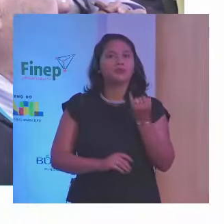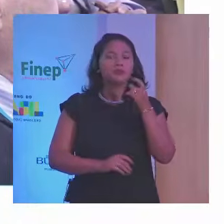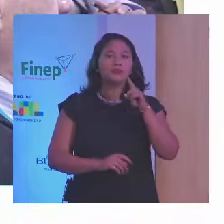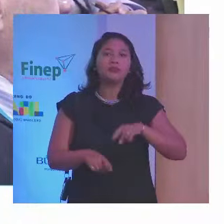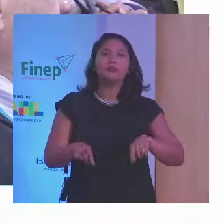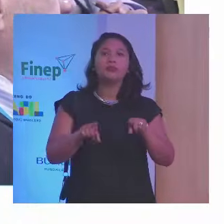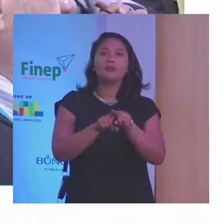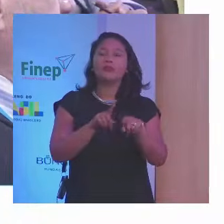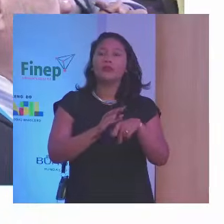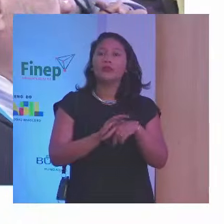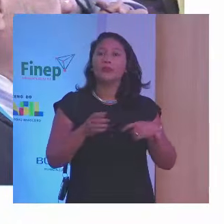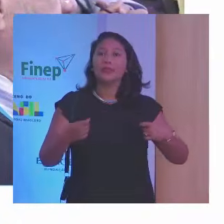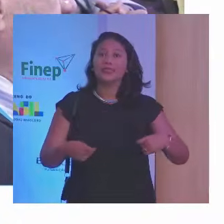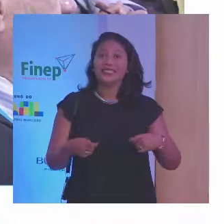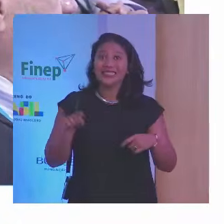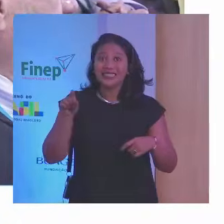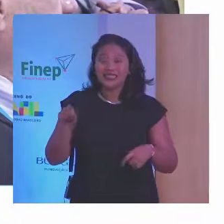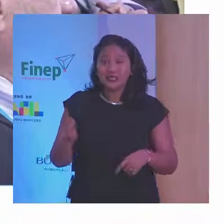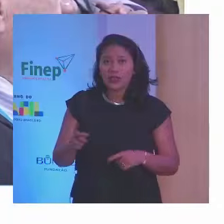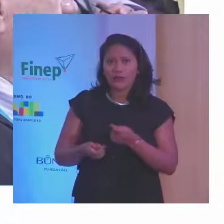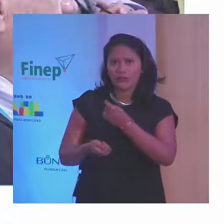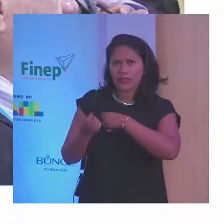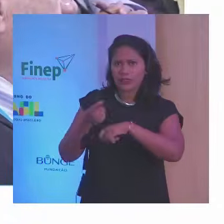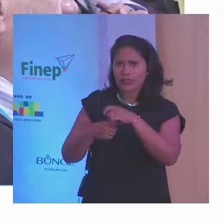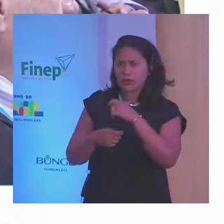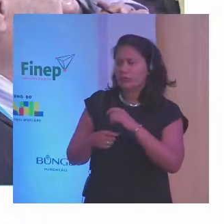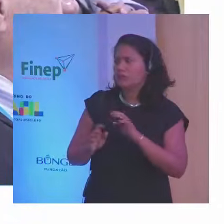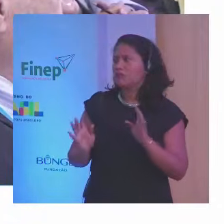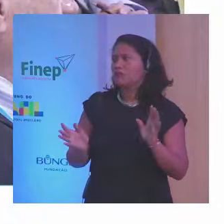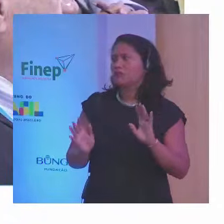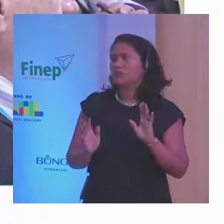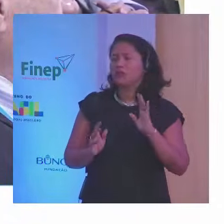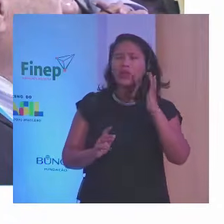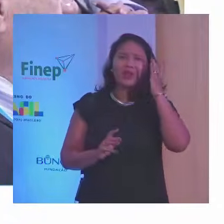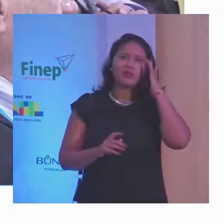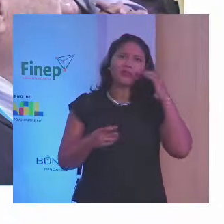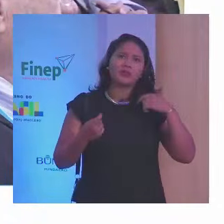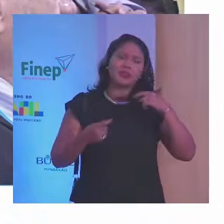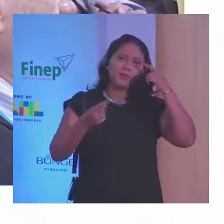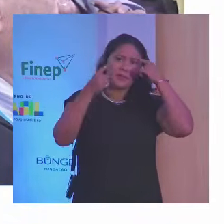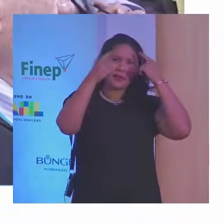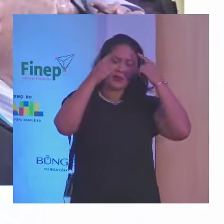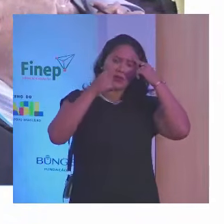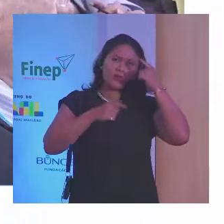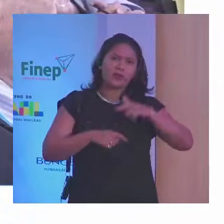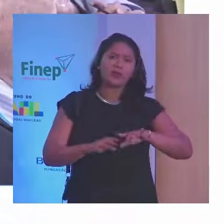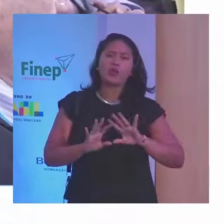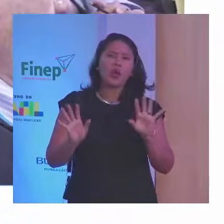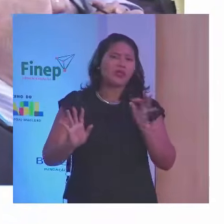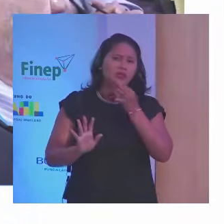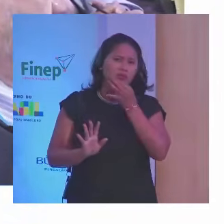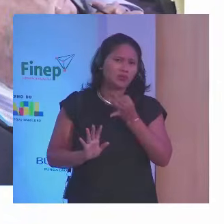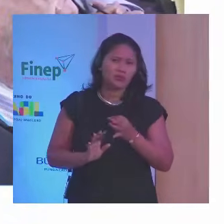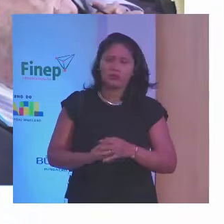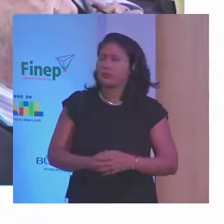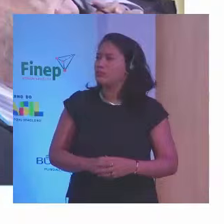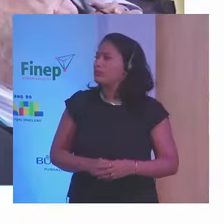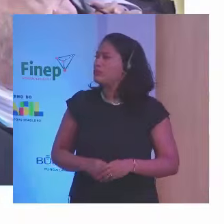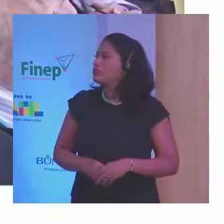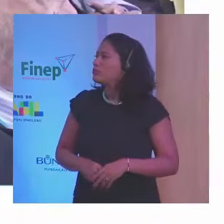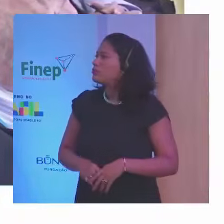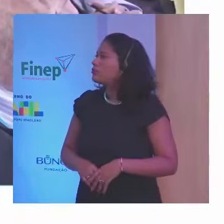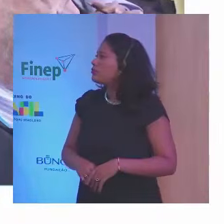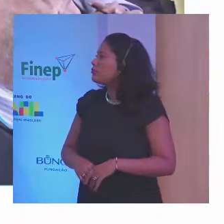gente precisa disso financeiramente, eu acho que a gente tem que repensar. Então, só isso. E, Andrei, olha, eu